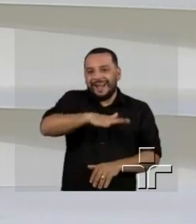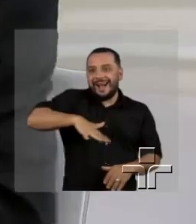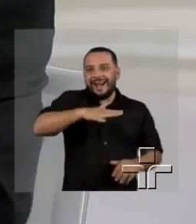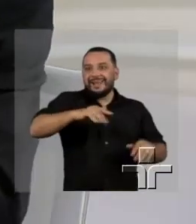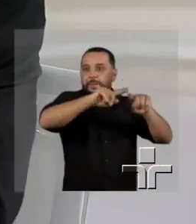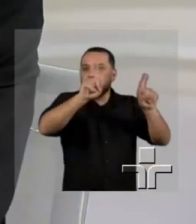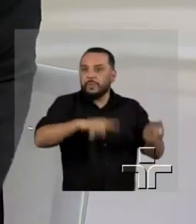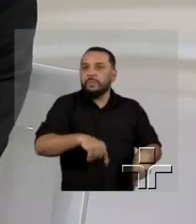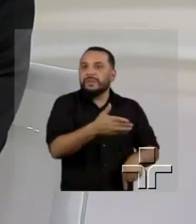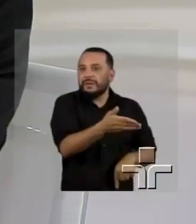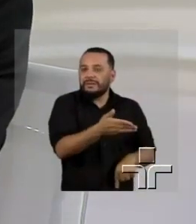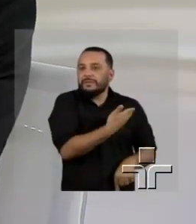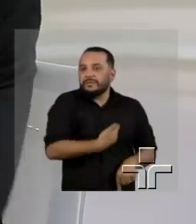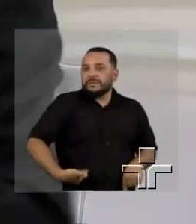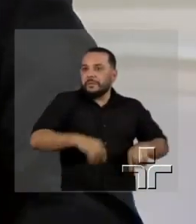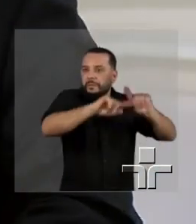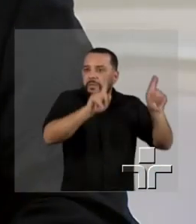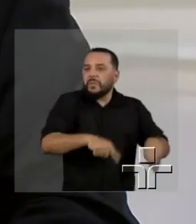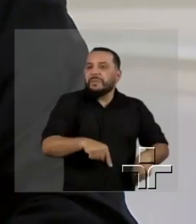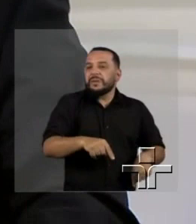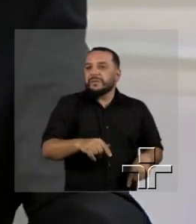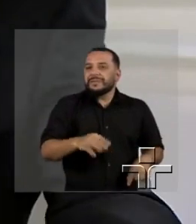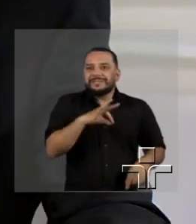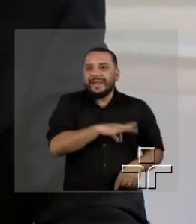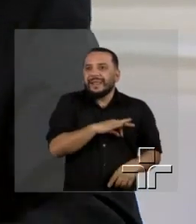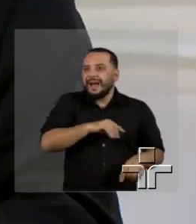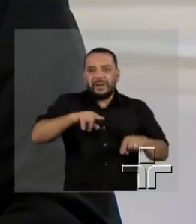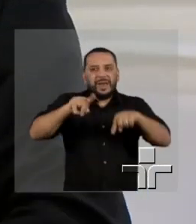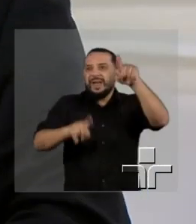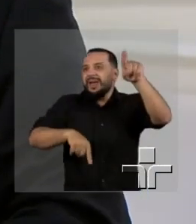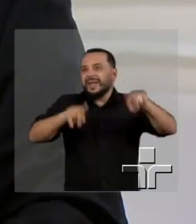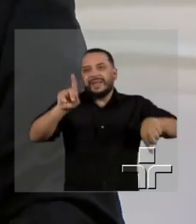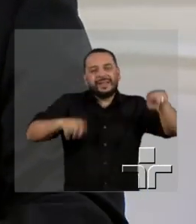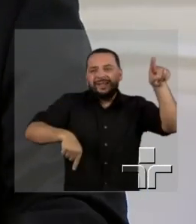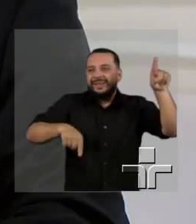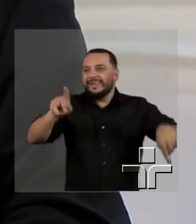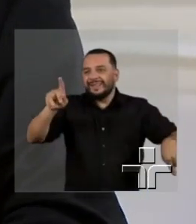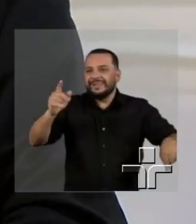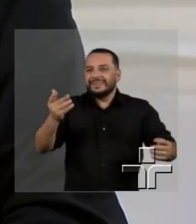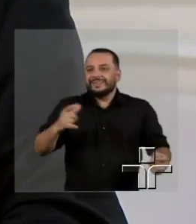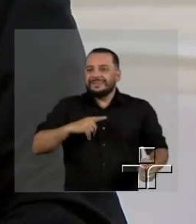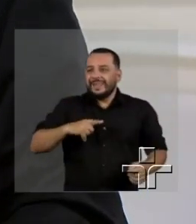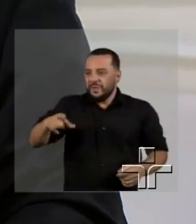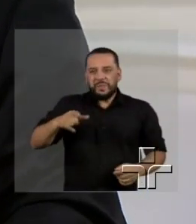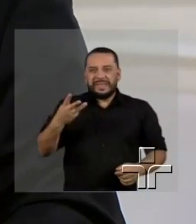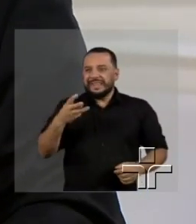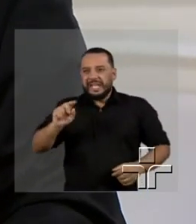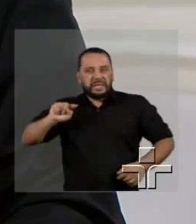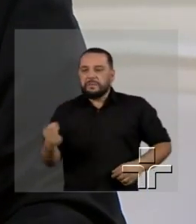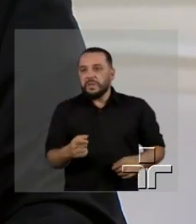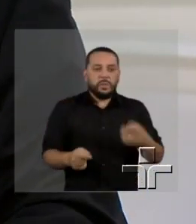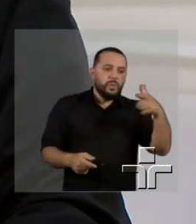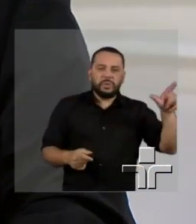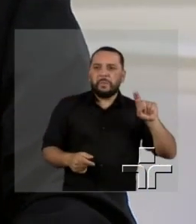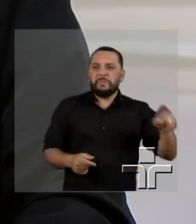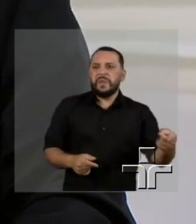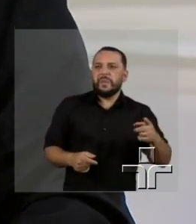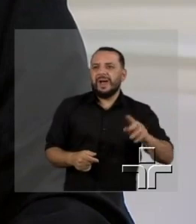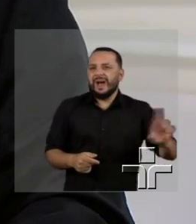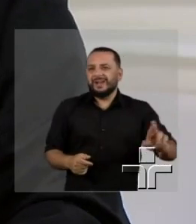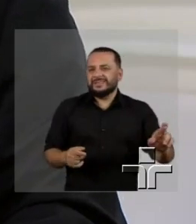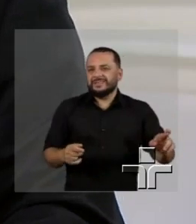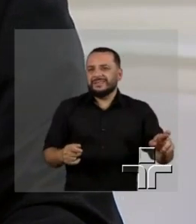2011, 2012, 7, 8 anos atrás, e trabalhava, tinha uma televisão assim, a gente ainda estava na